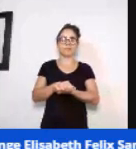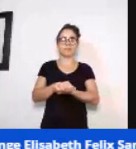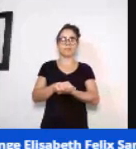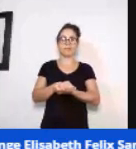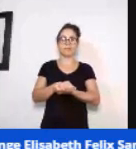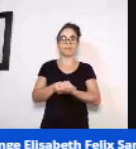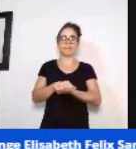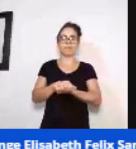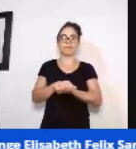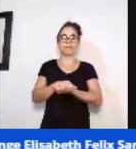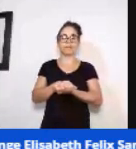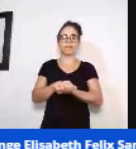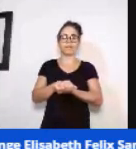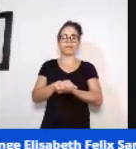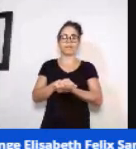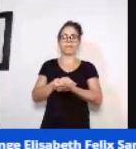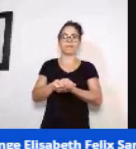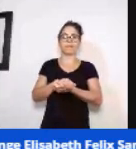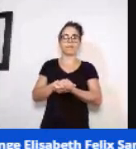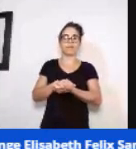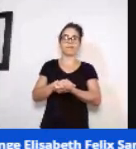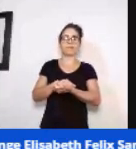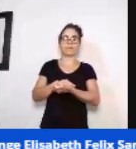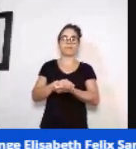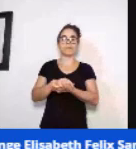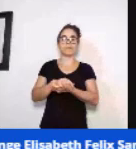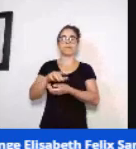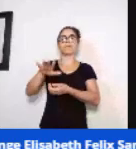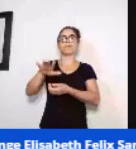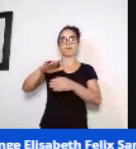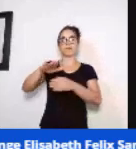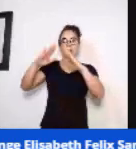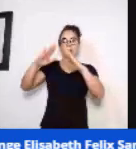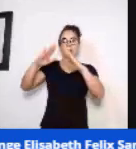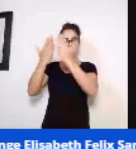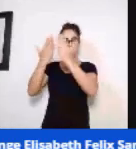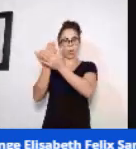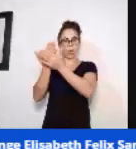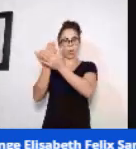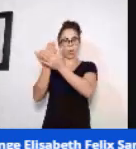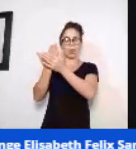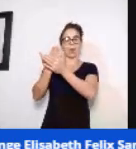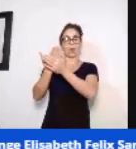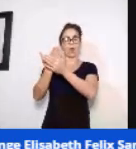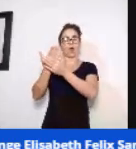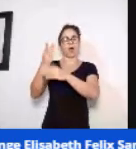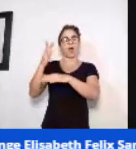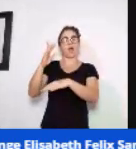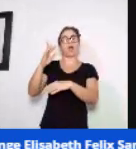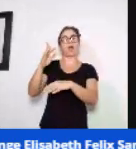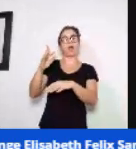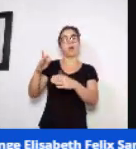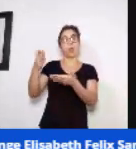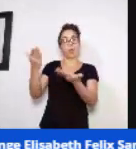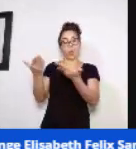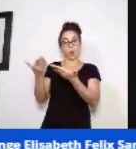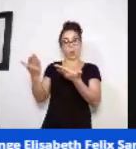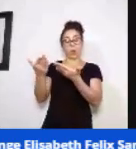esse momento. Agora eu vou mostrar para vocês o nosso contexto, em particular da